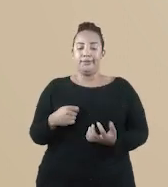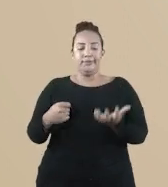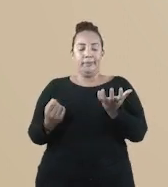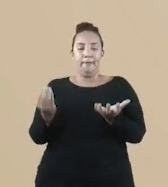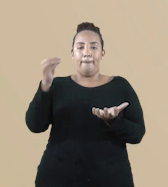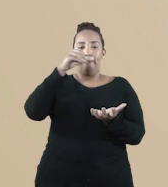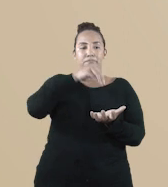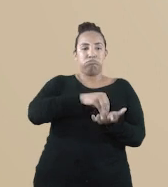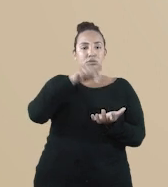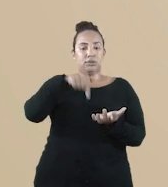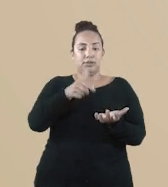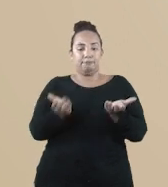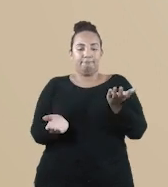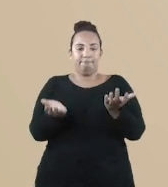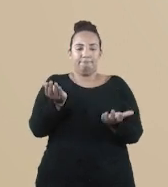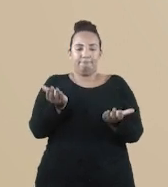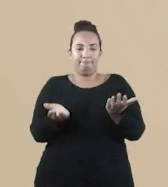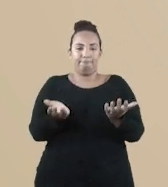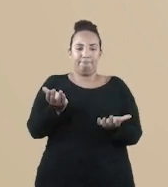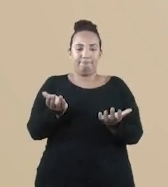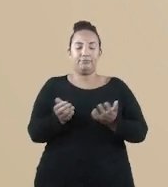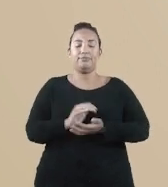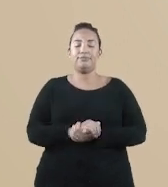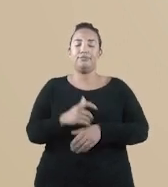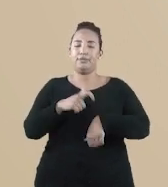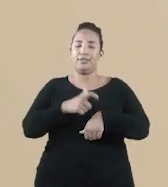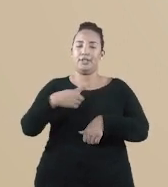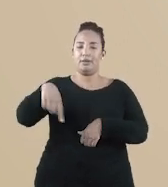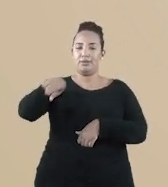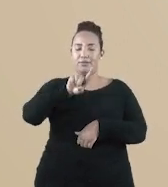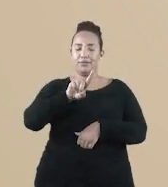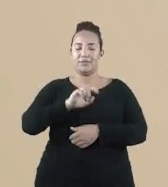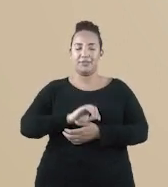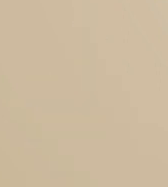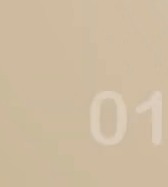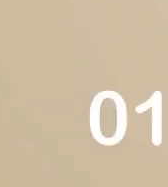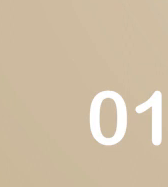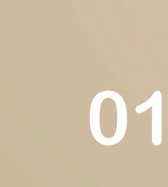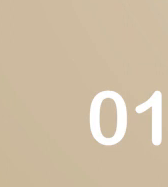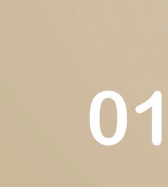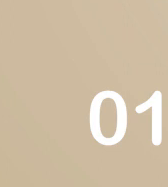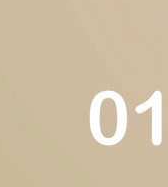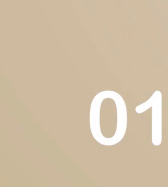do outro lado para que a balança fique em equilíbrio? Vou dar um tempo para vocês.